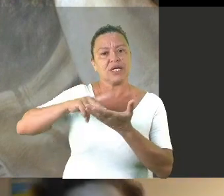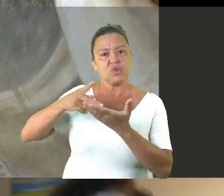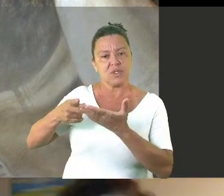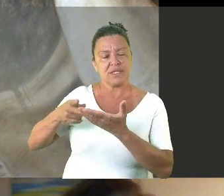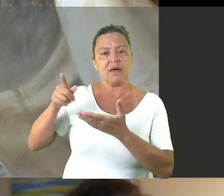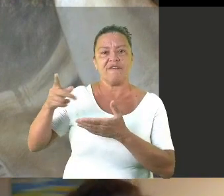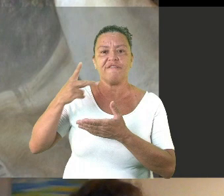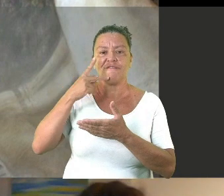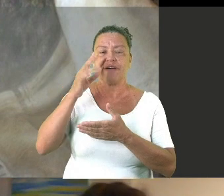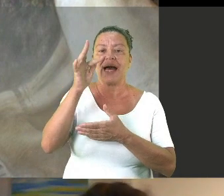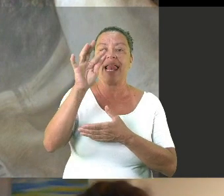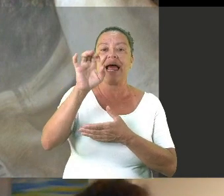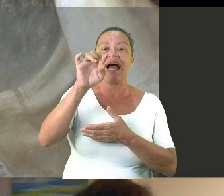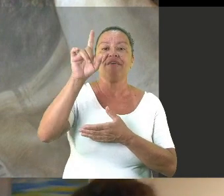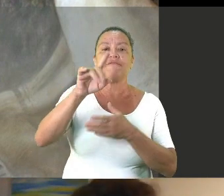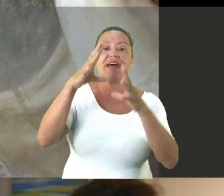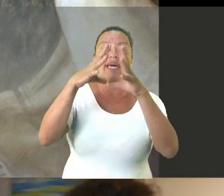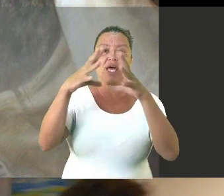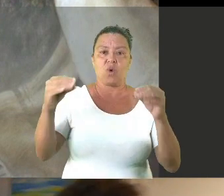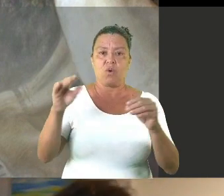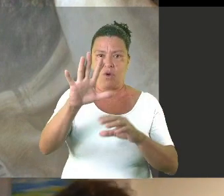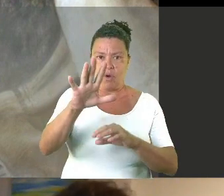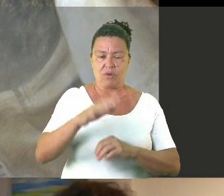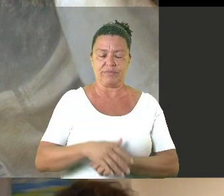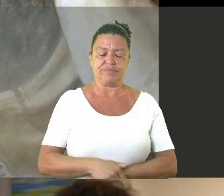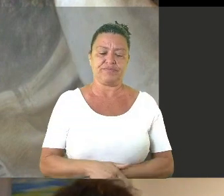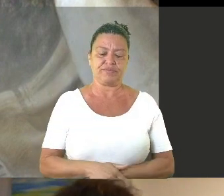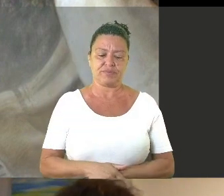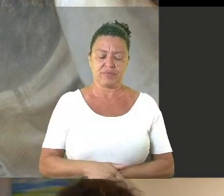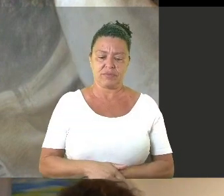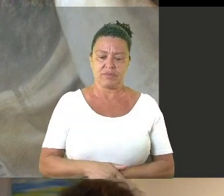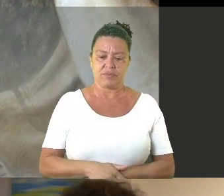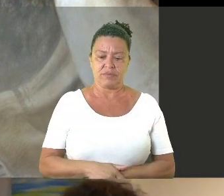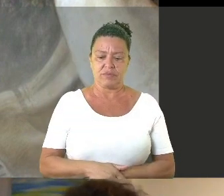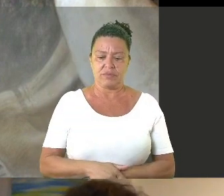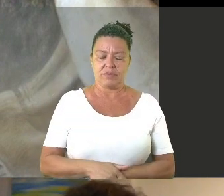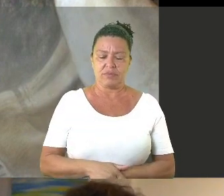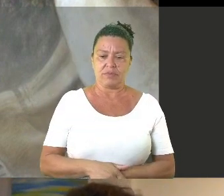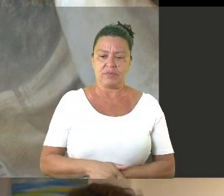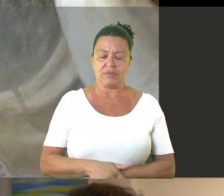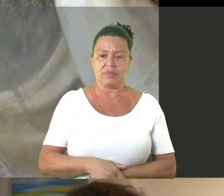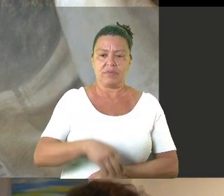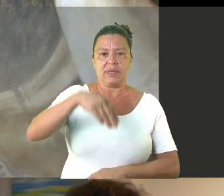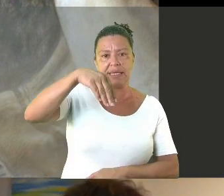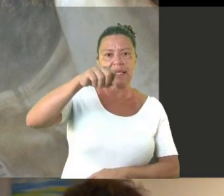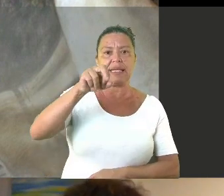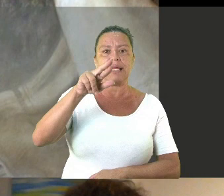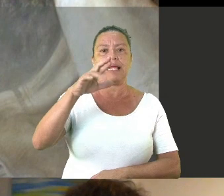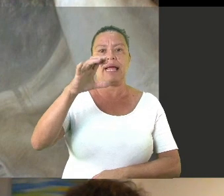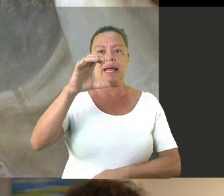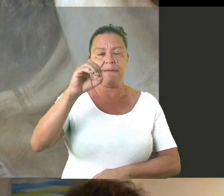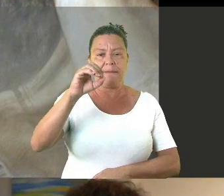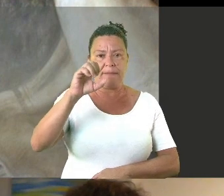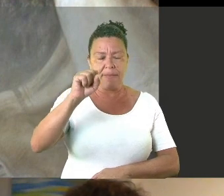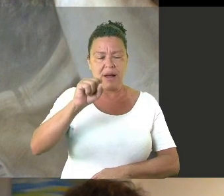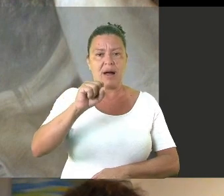sobre a fé que cura. Olha só, em Marcos